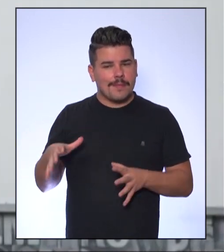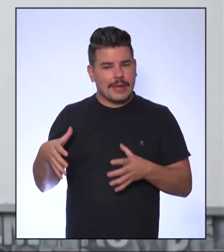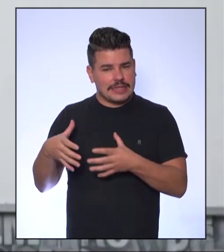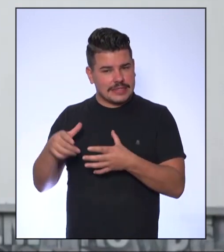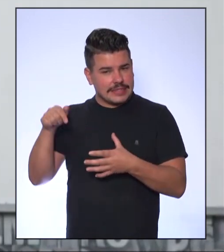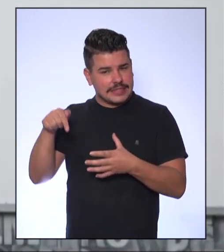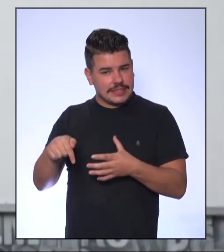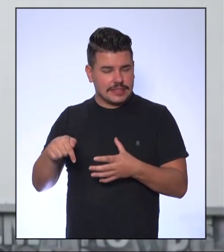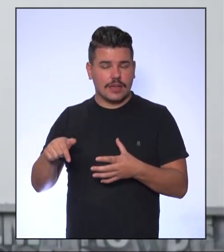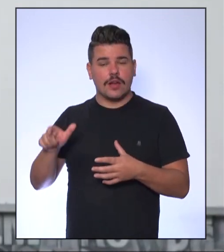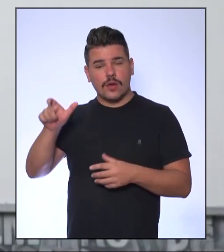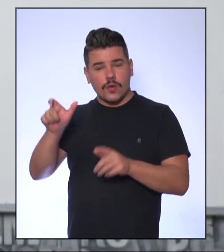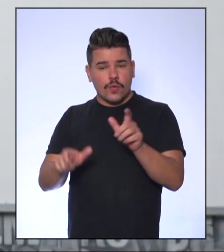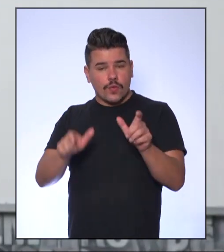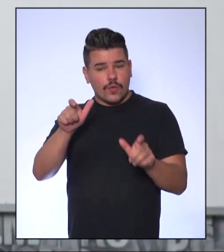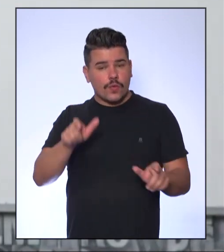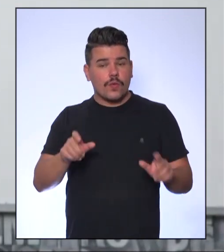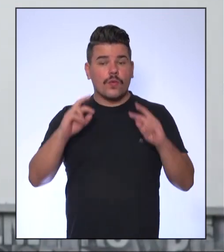o homem